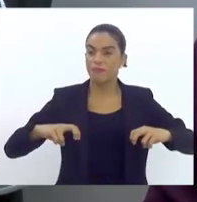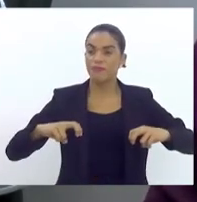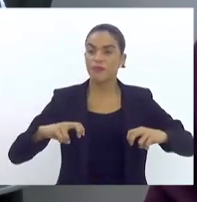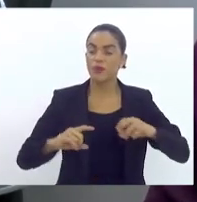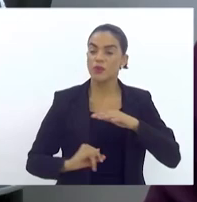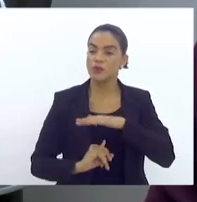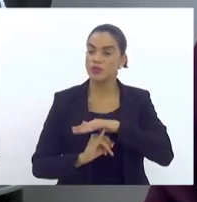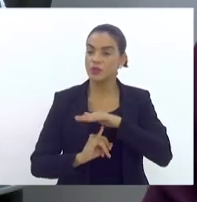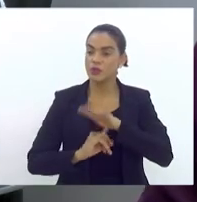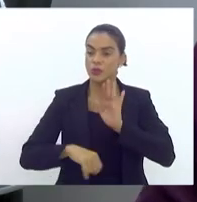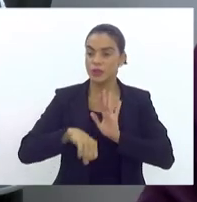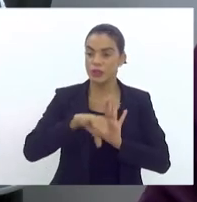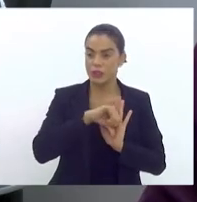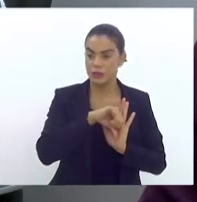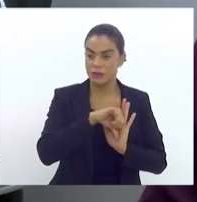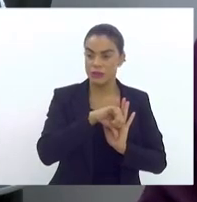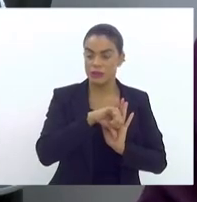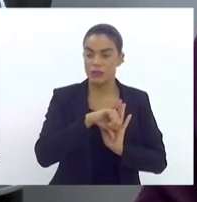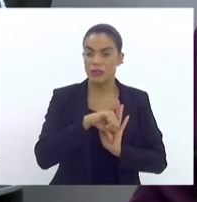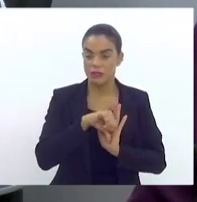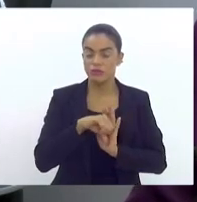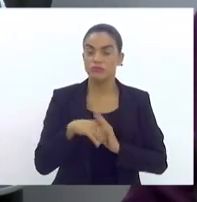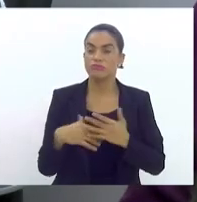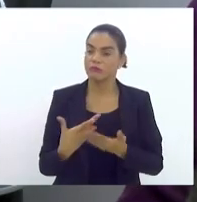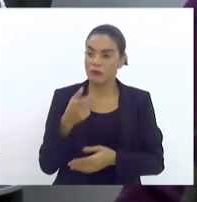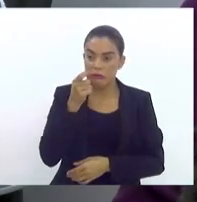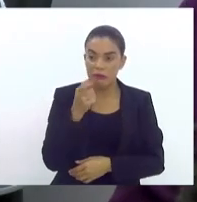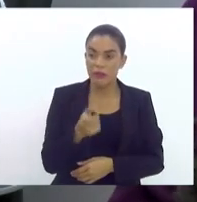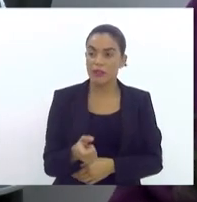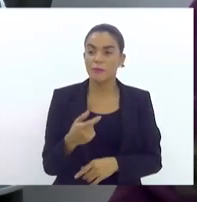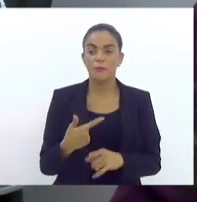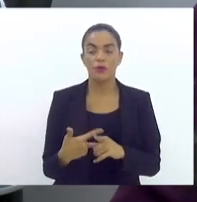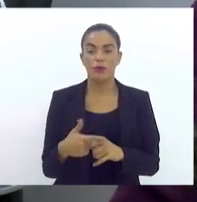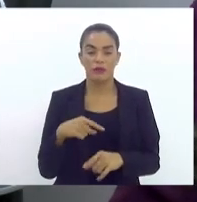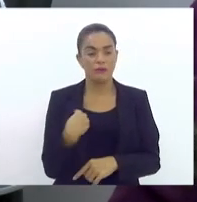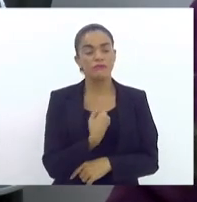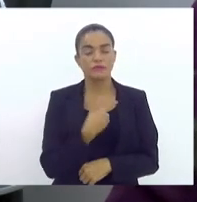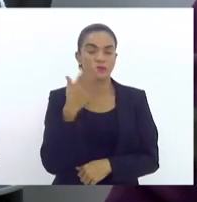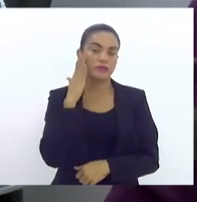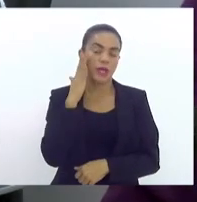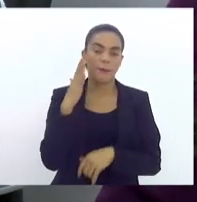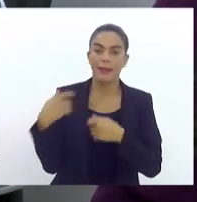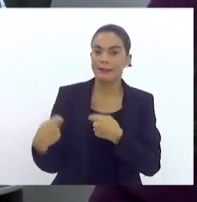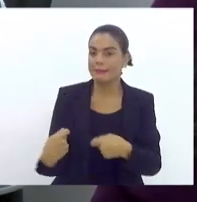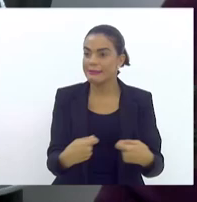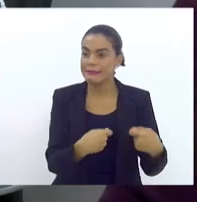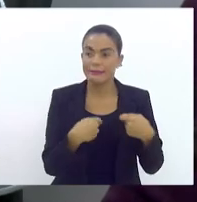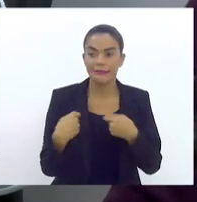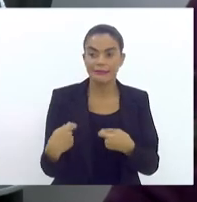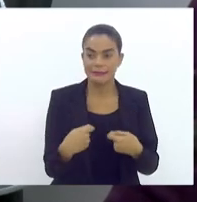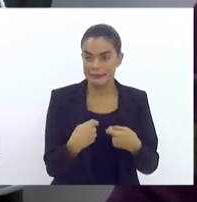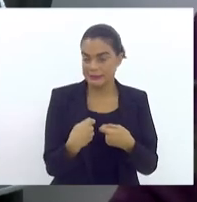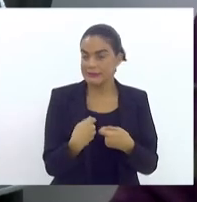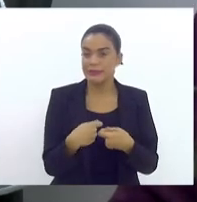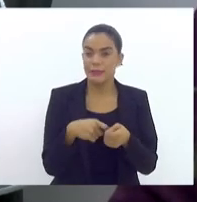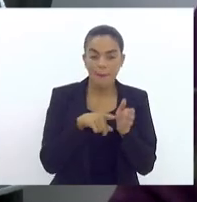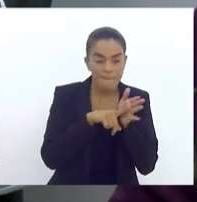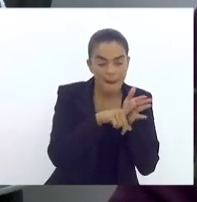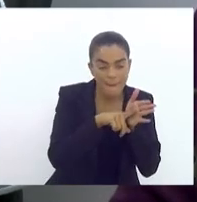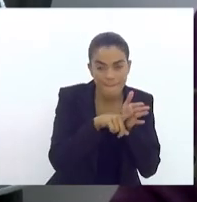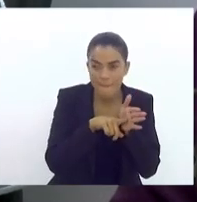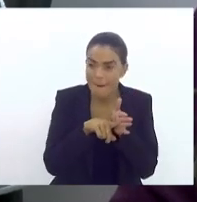analítica que foi motivo muito interessante porque a gente sabe que é necessário um exame